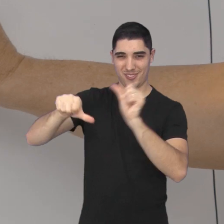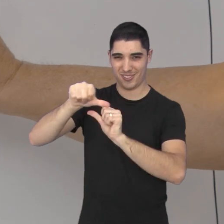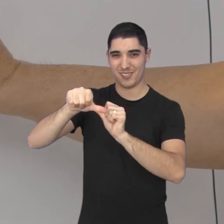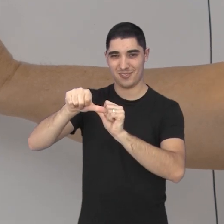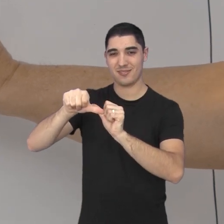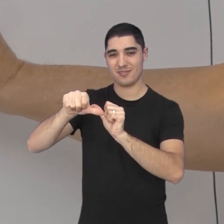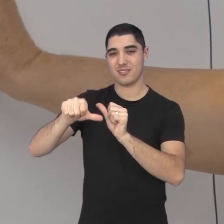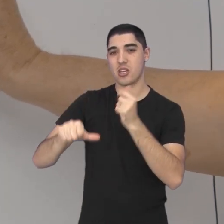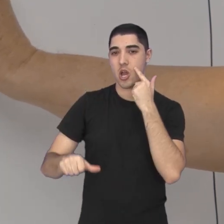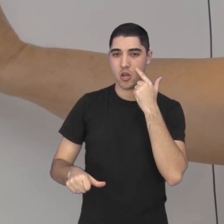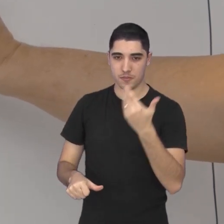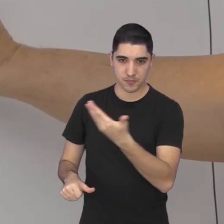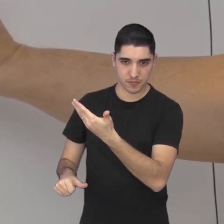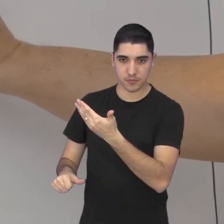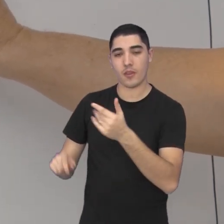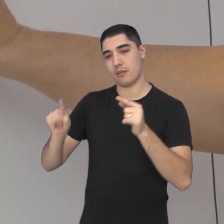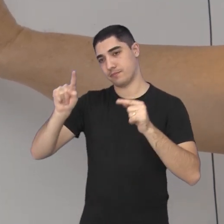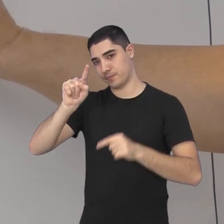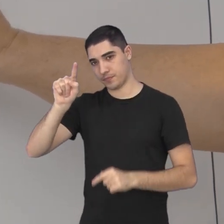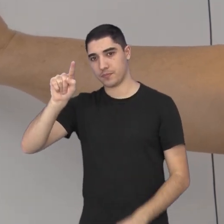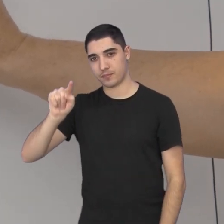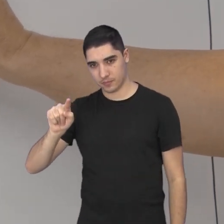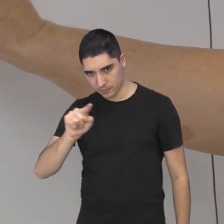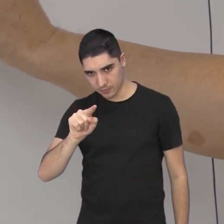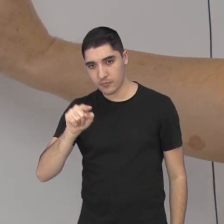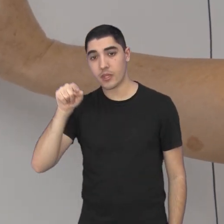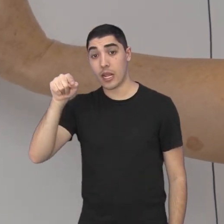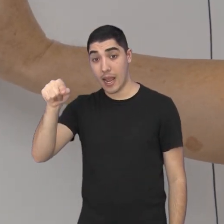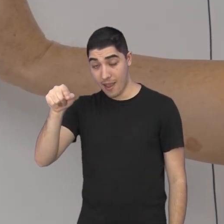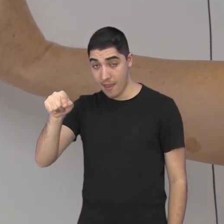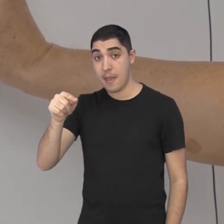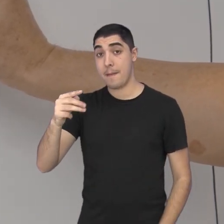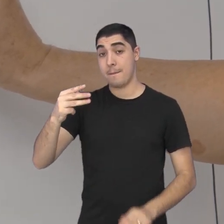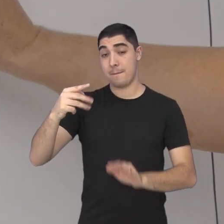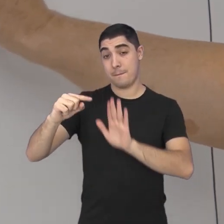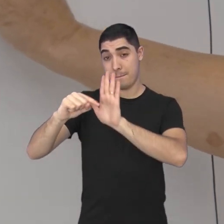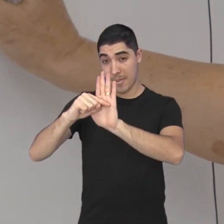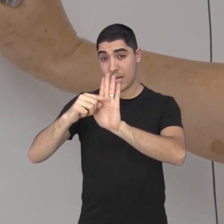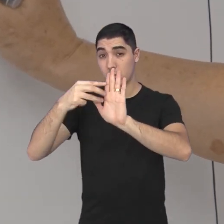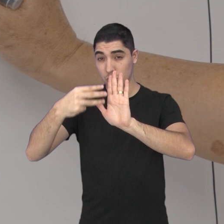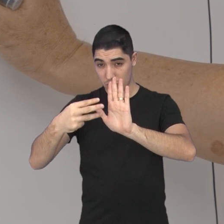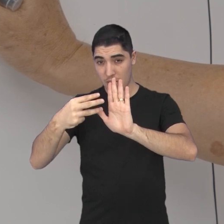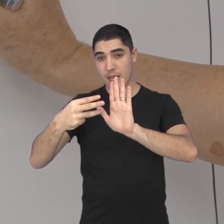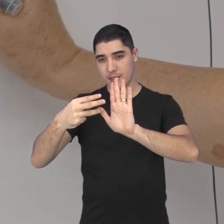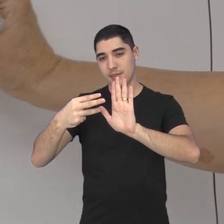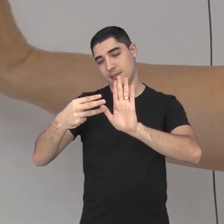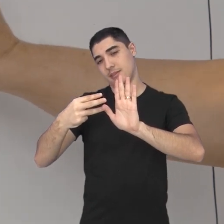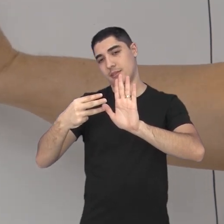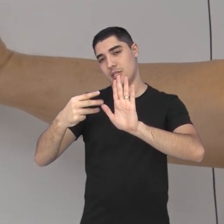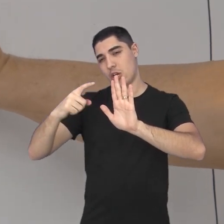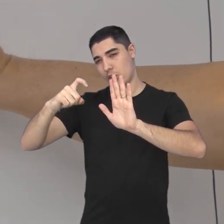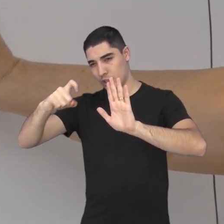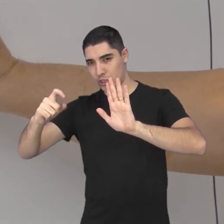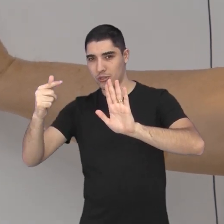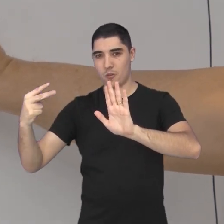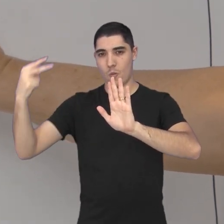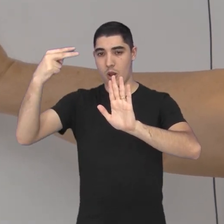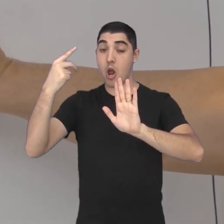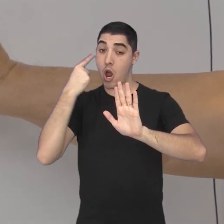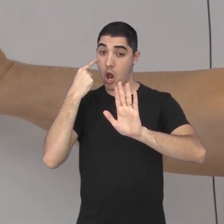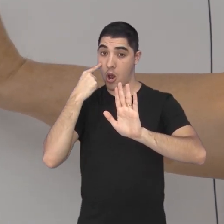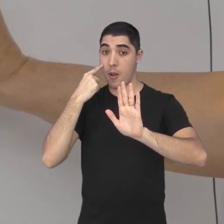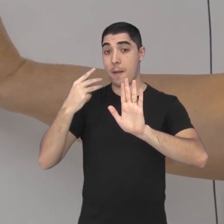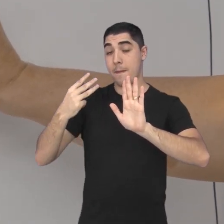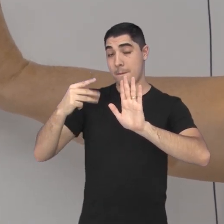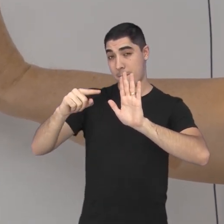Menos... Aqui esse 3, menos 3 também está multiplicando o x quadrado e está multiplicando o menos 1. Então, aqui vai ficar